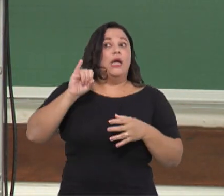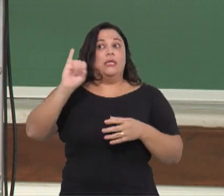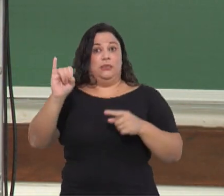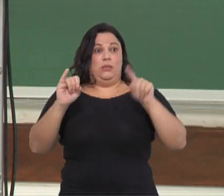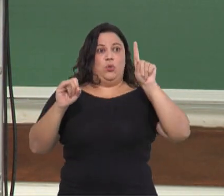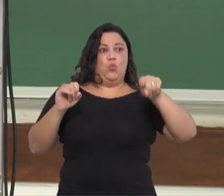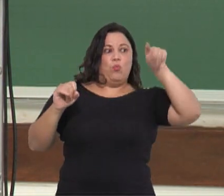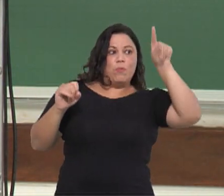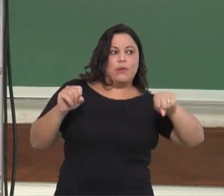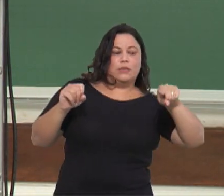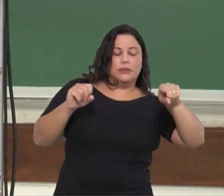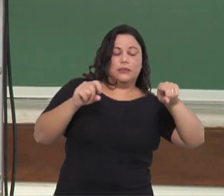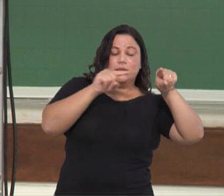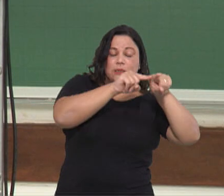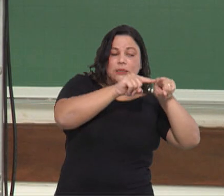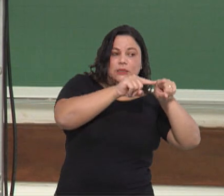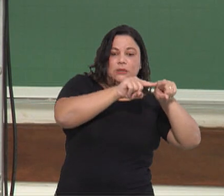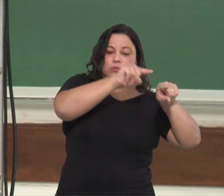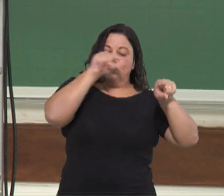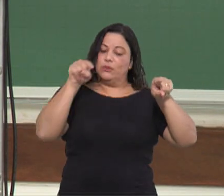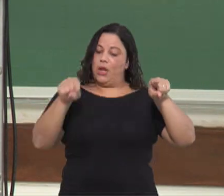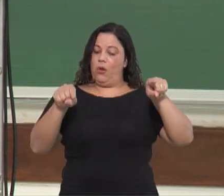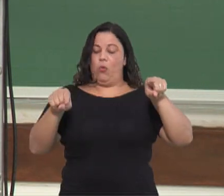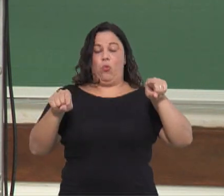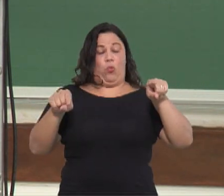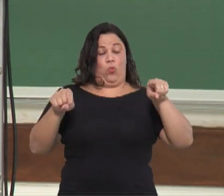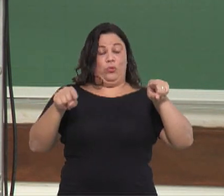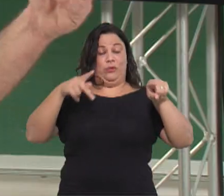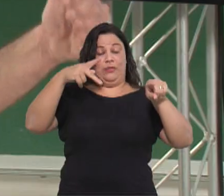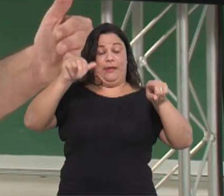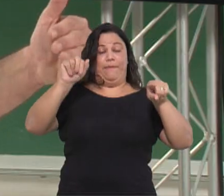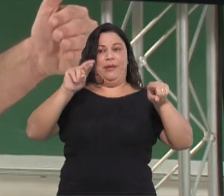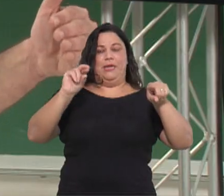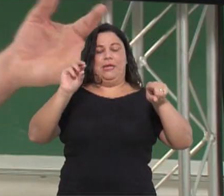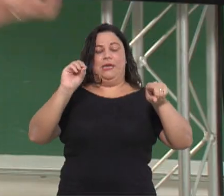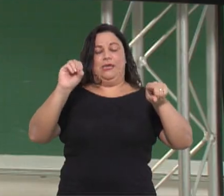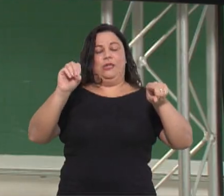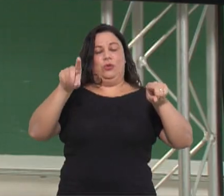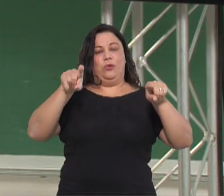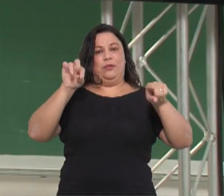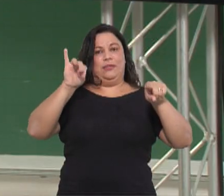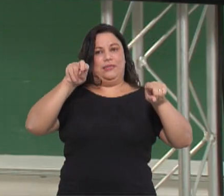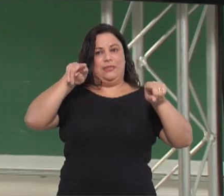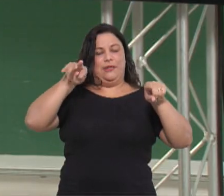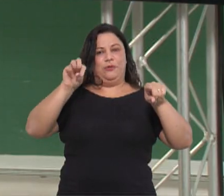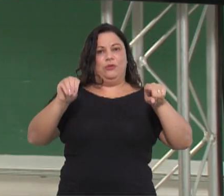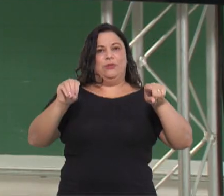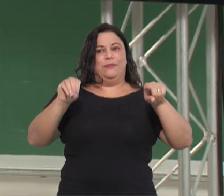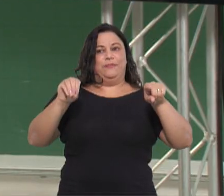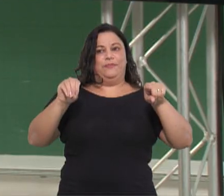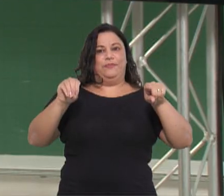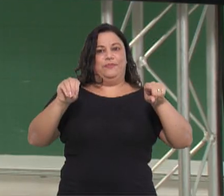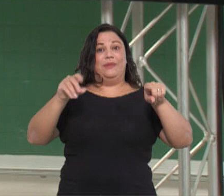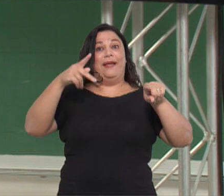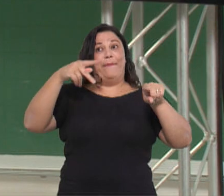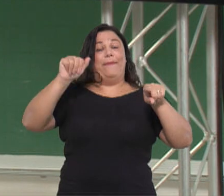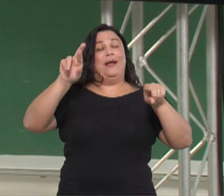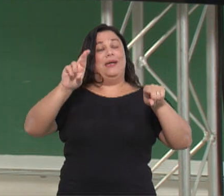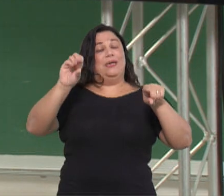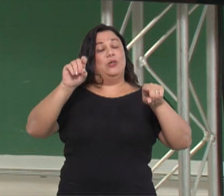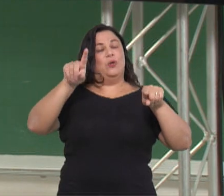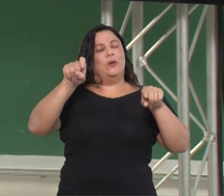oxítona vai acento, quer dizer que a paroxítona não vai acento. Você sempre vai lembrar de quem?